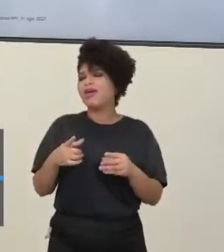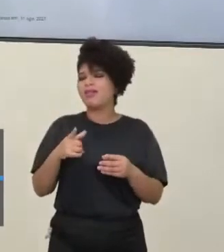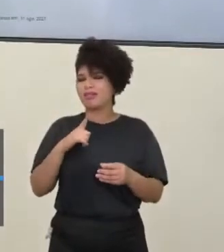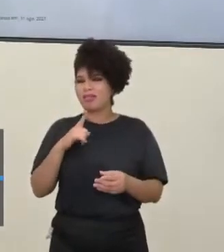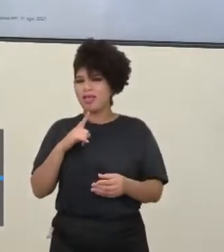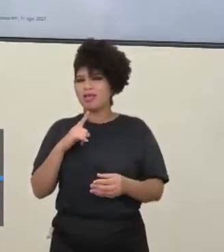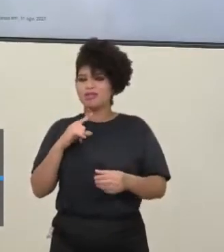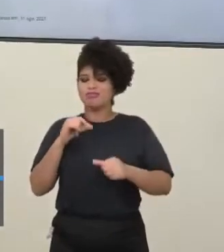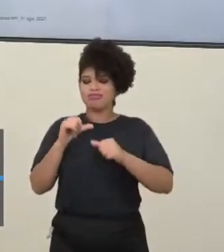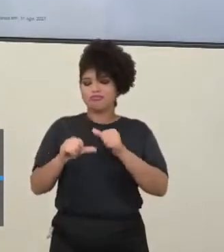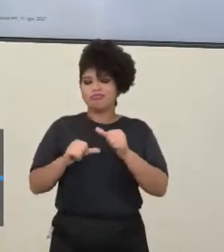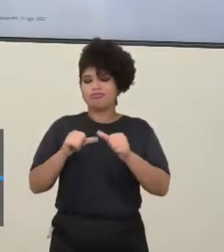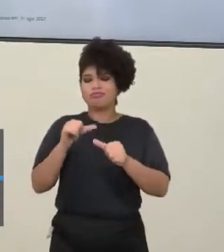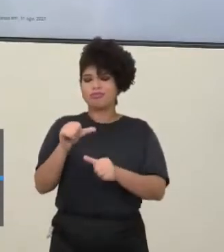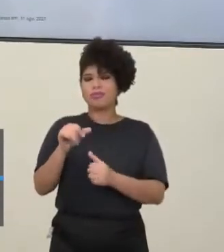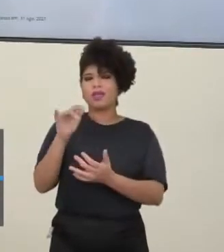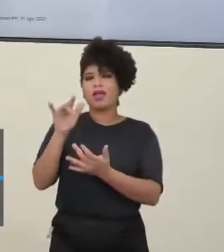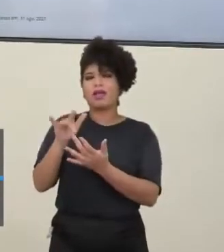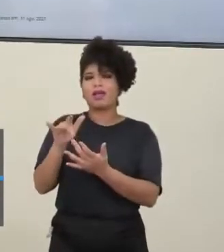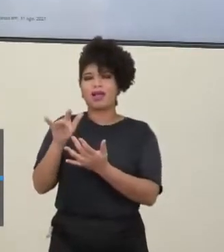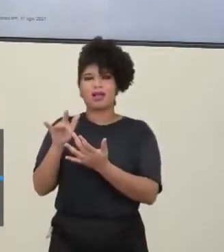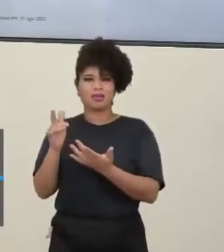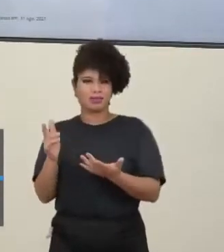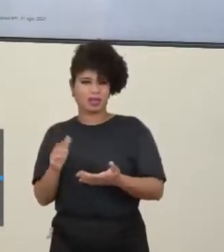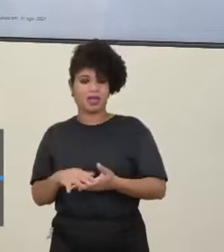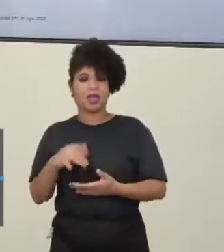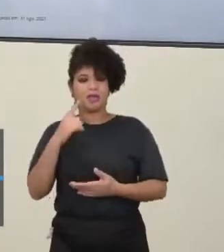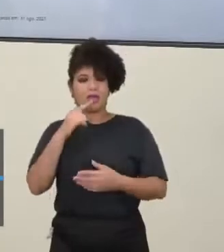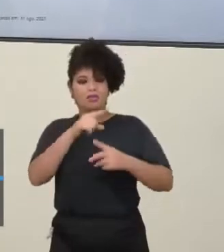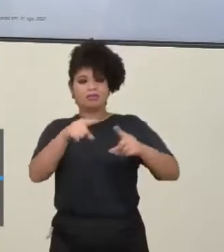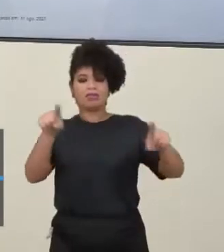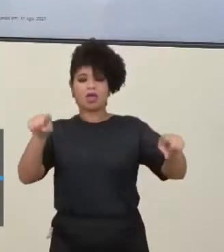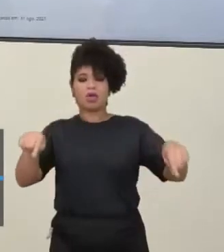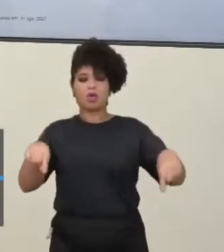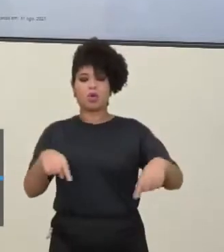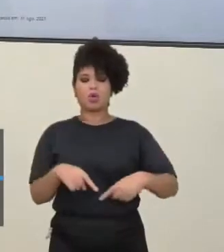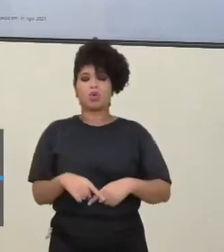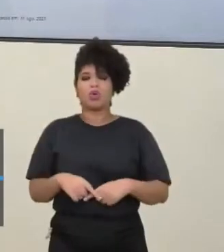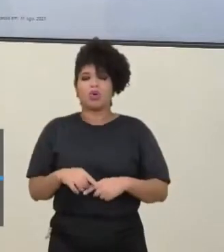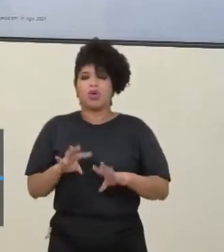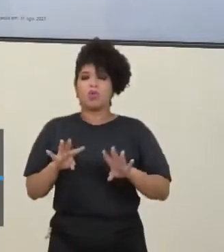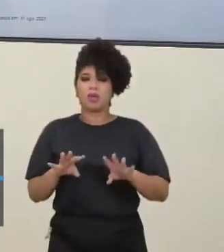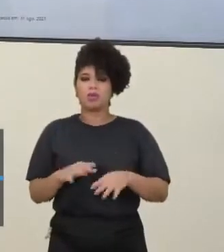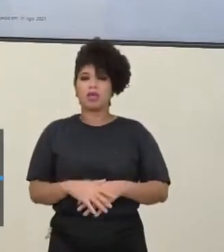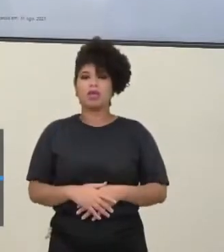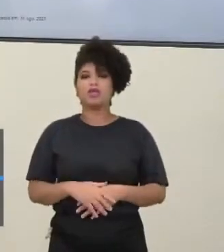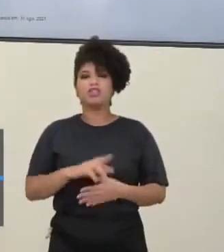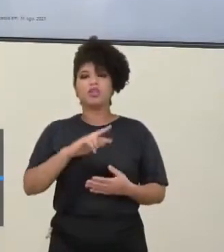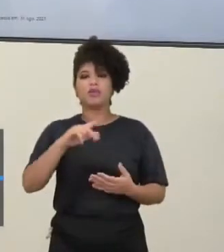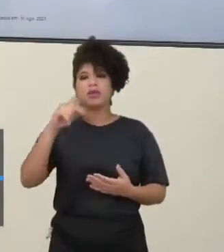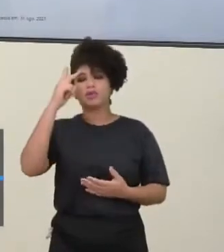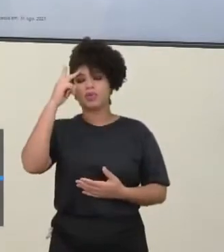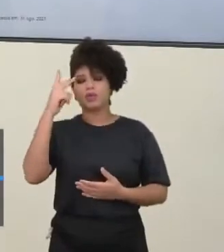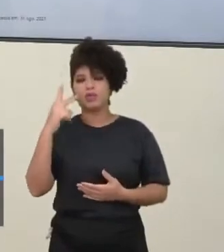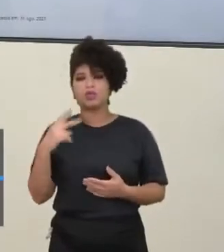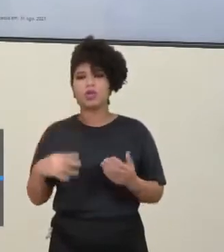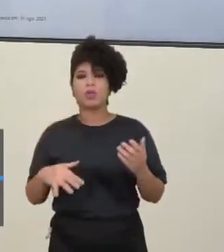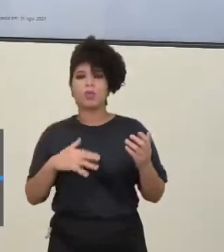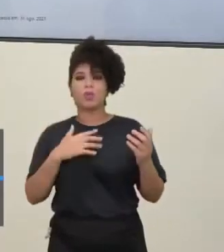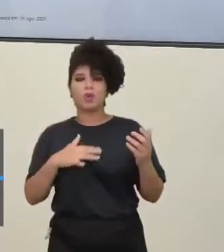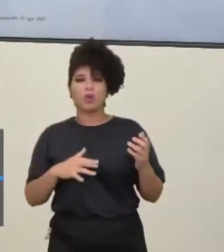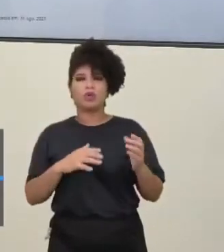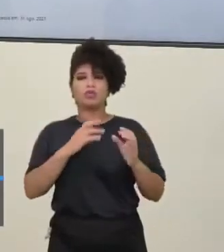tem, né, dentro de todos os naipes de instrumentos de uma orquestra, você tem aí aqueles musicistas, né, aqueles músicos que trabalham